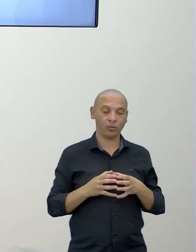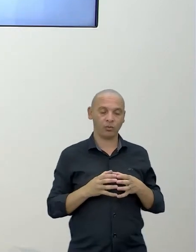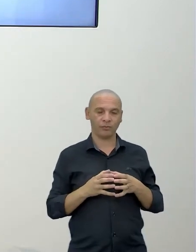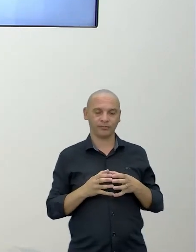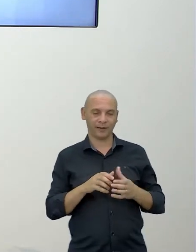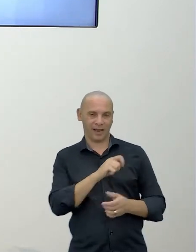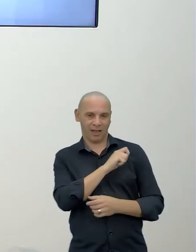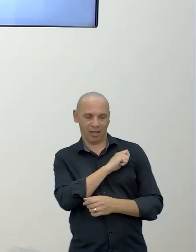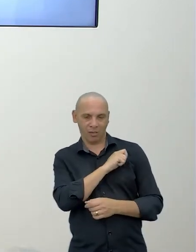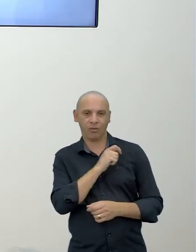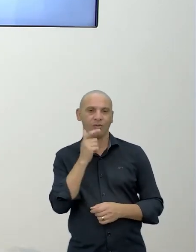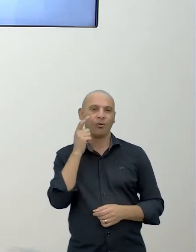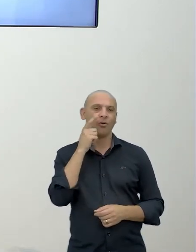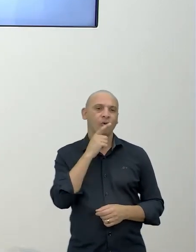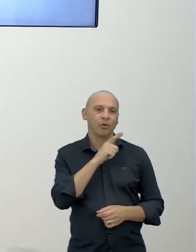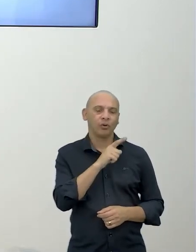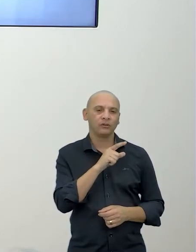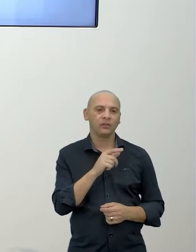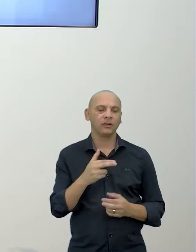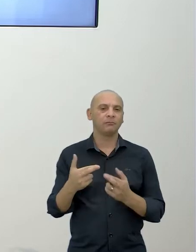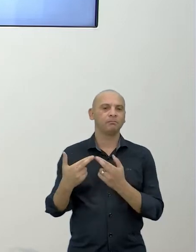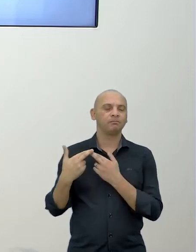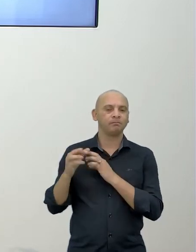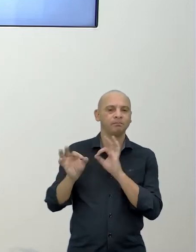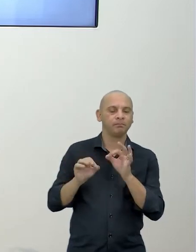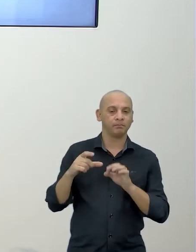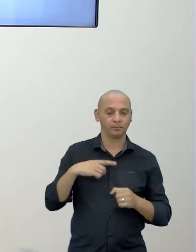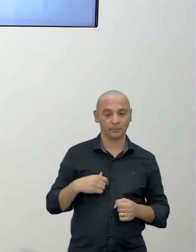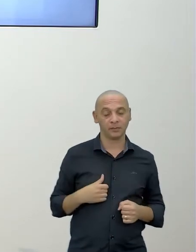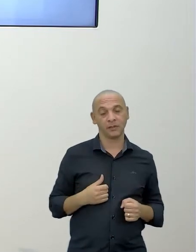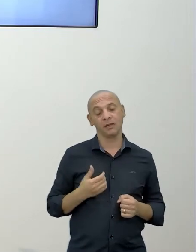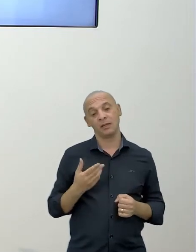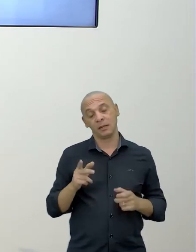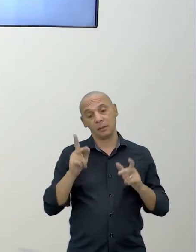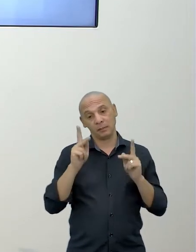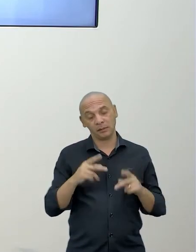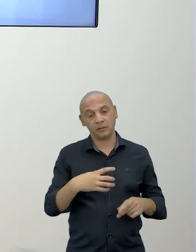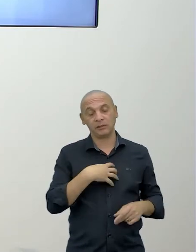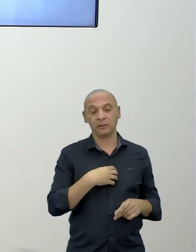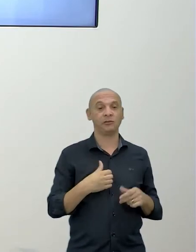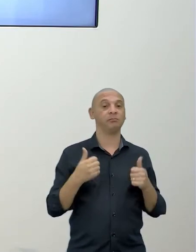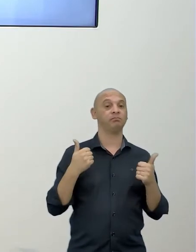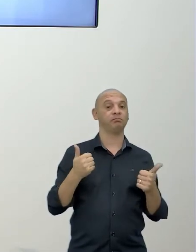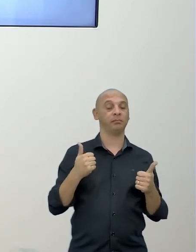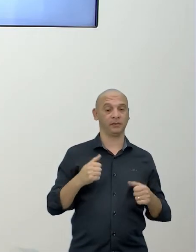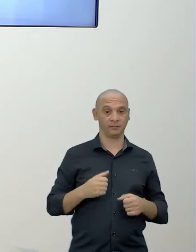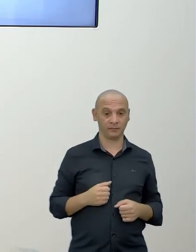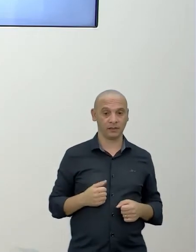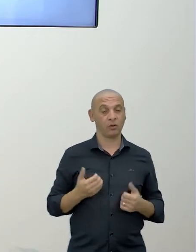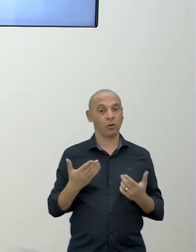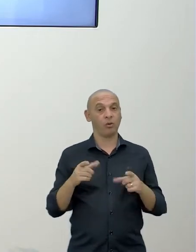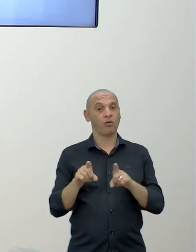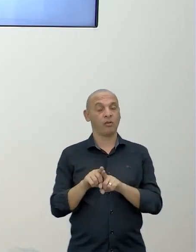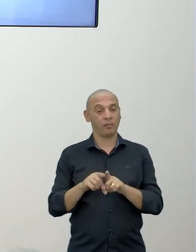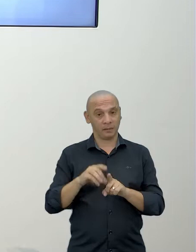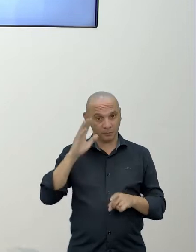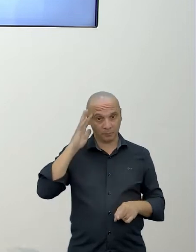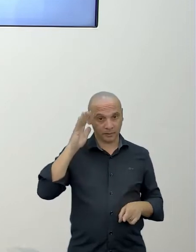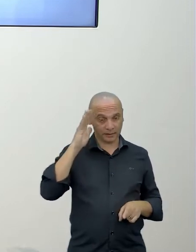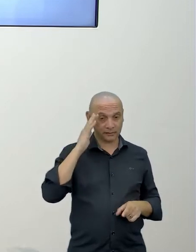quais habilidades e áreas de conhecimento o grupo, né, se você for fazer essa pesquisa em grupo, tem maior domínio